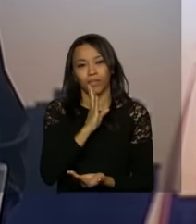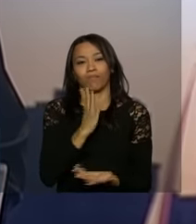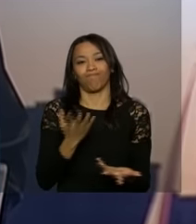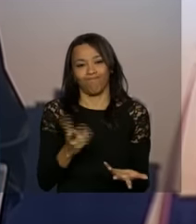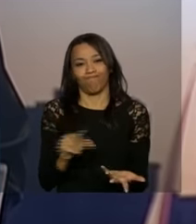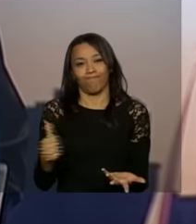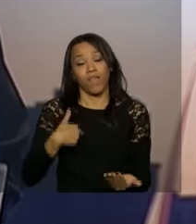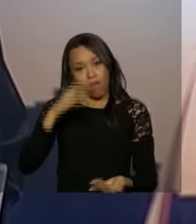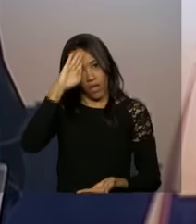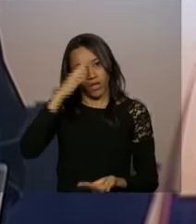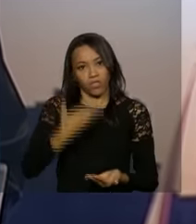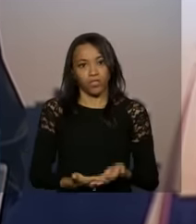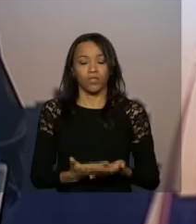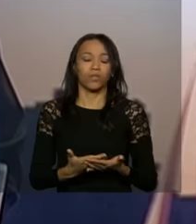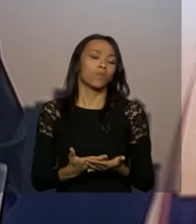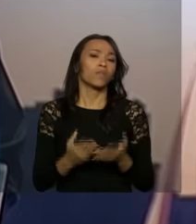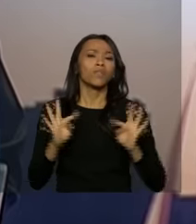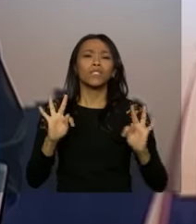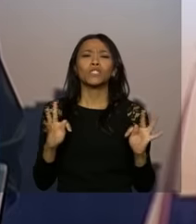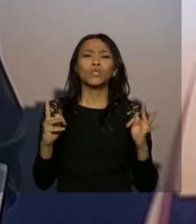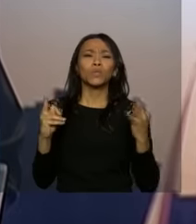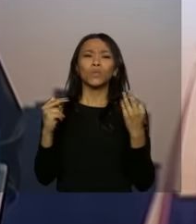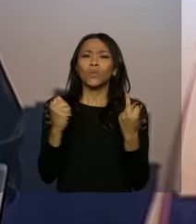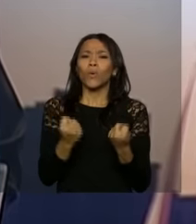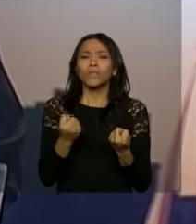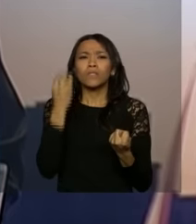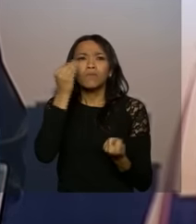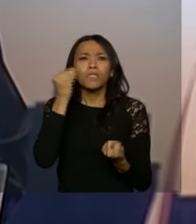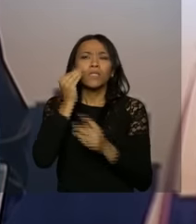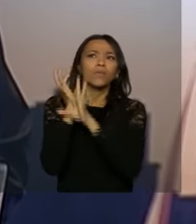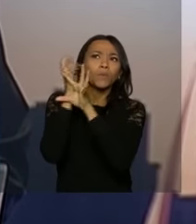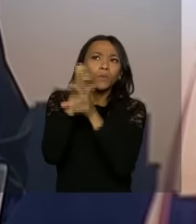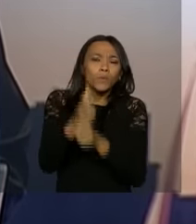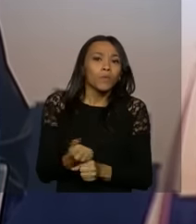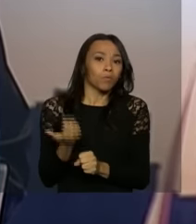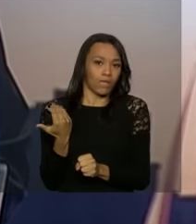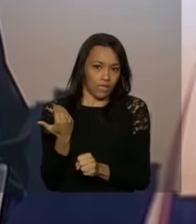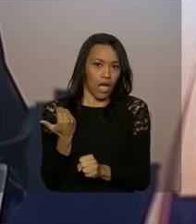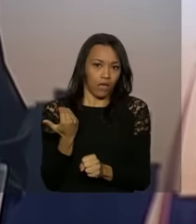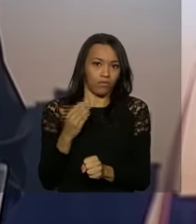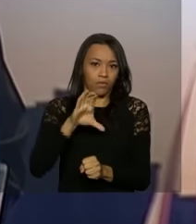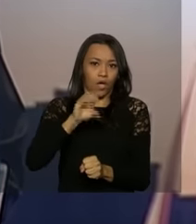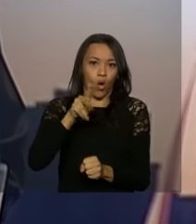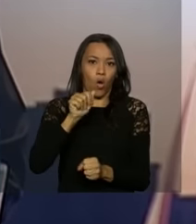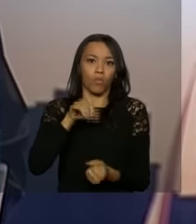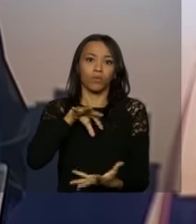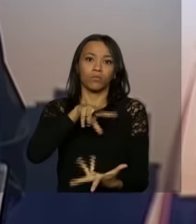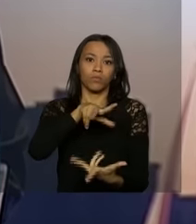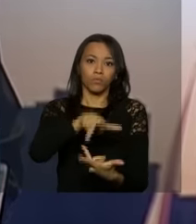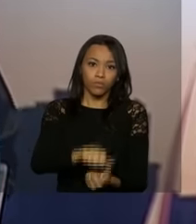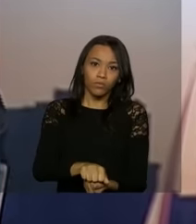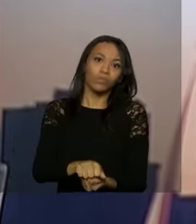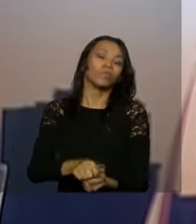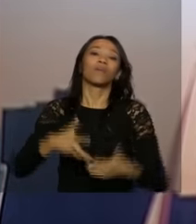que toda a experiência que tivemos na Copa nos anima muito. Por quê?